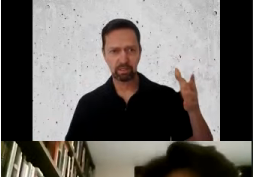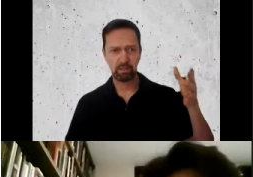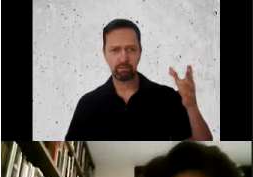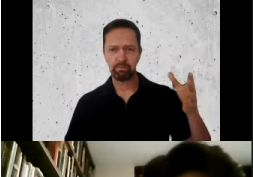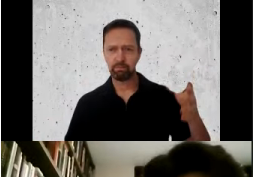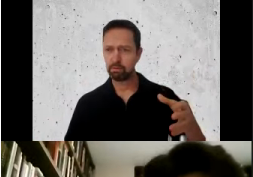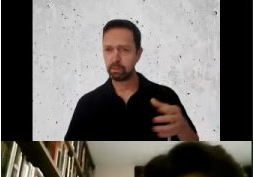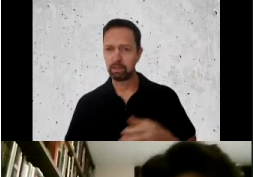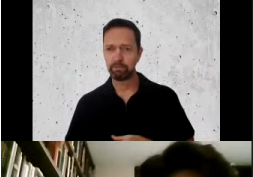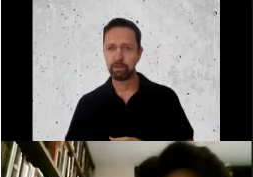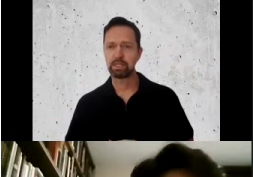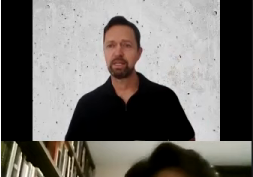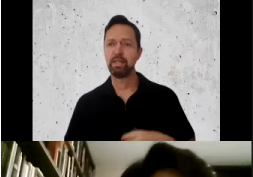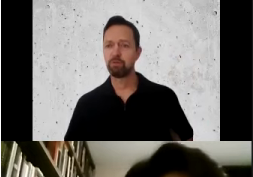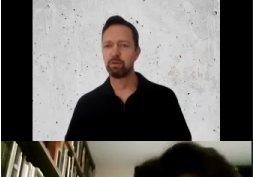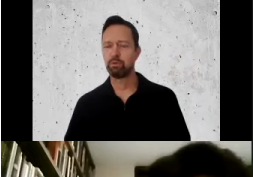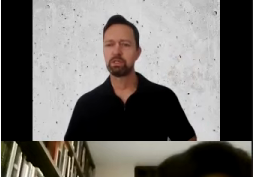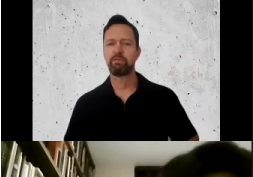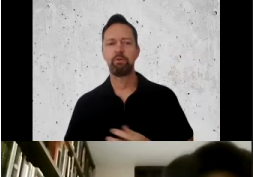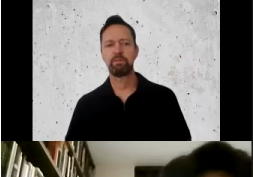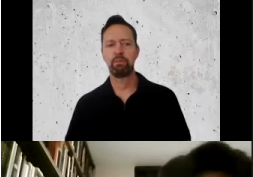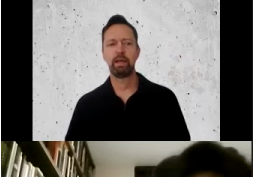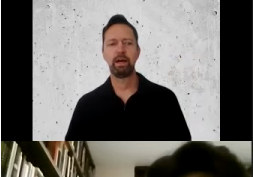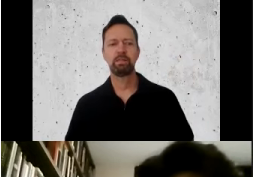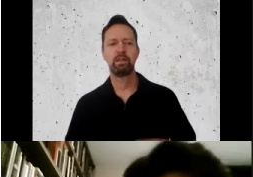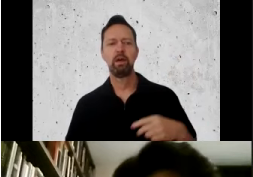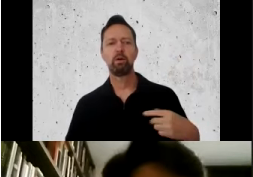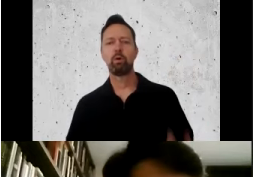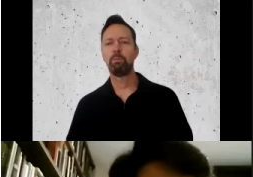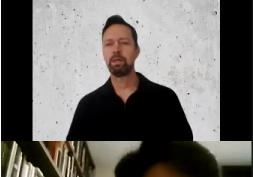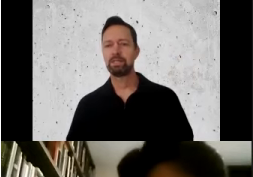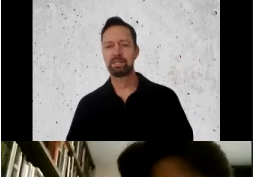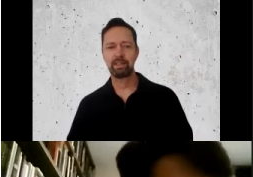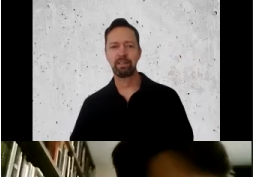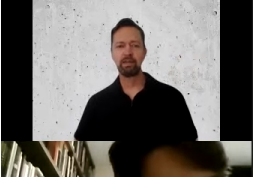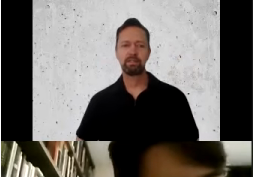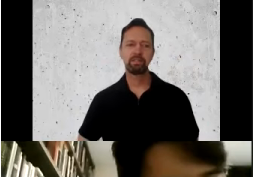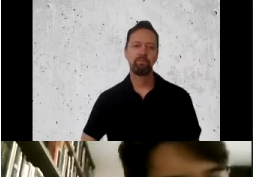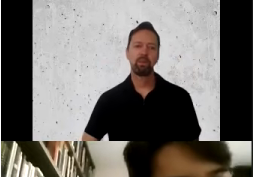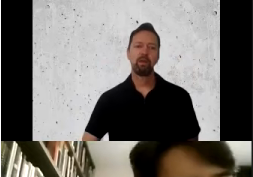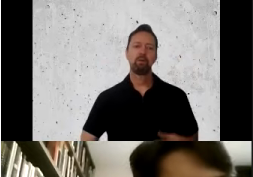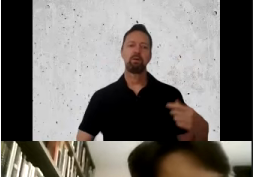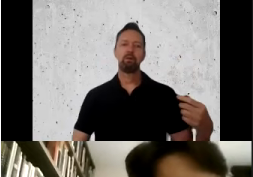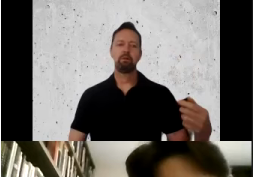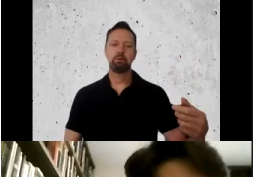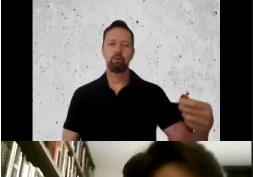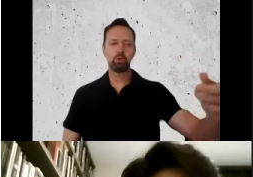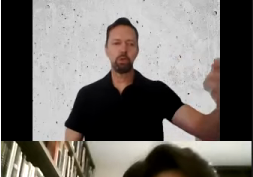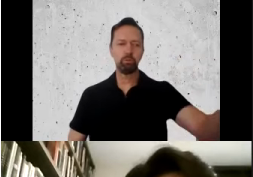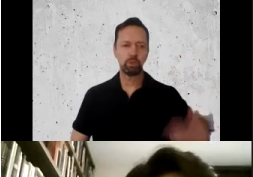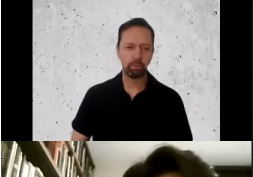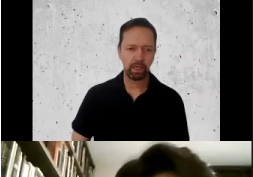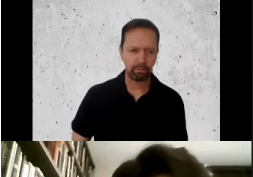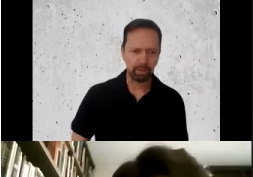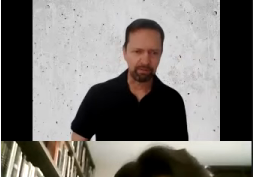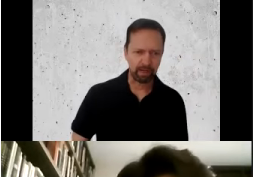bolsas, firmas que não são em bolsas, firmas familiares, companhias estatais, todo